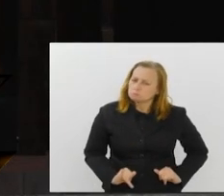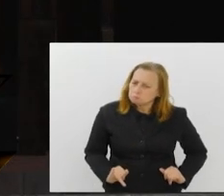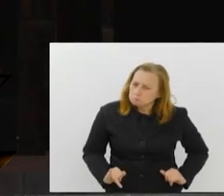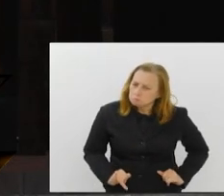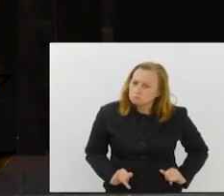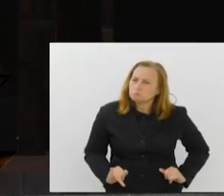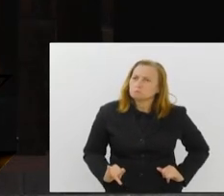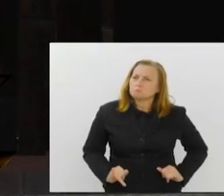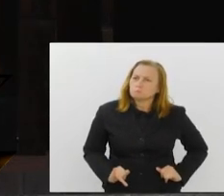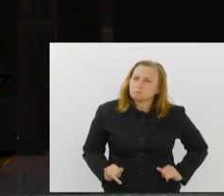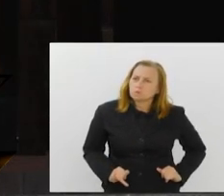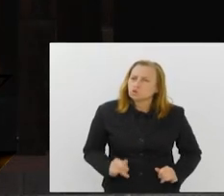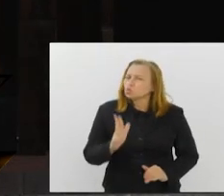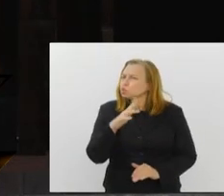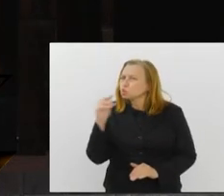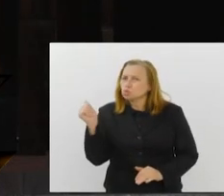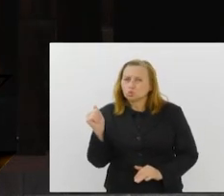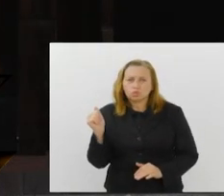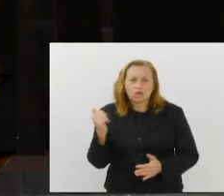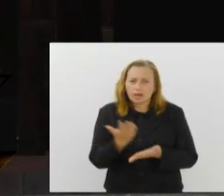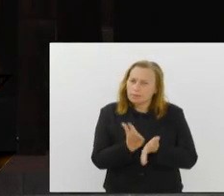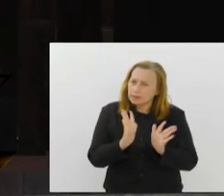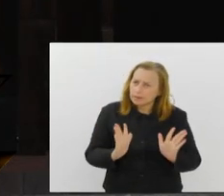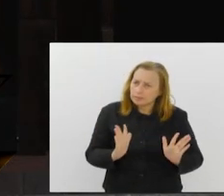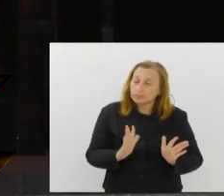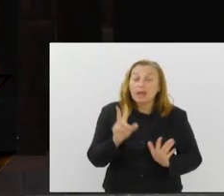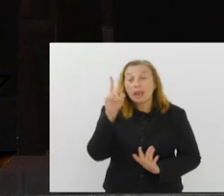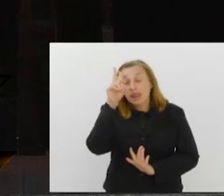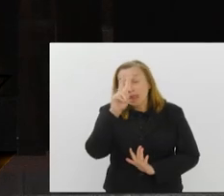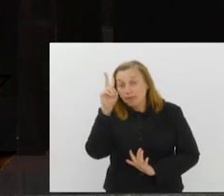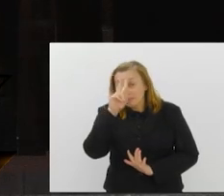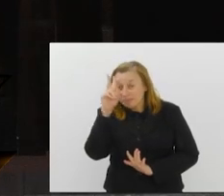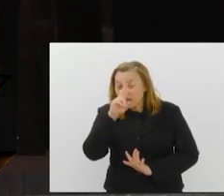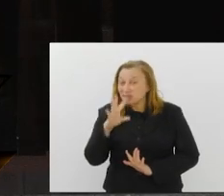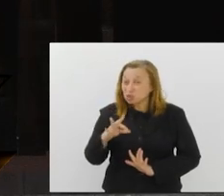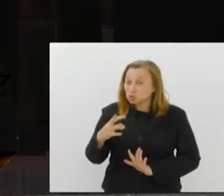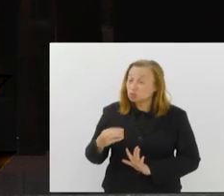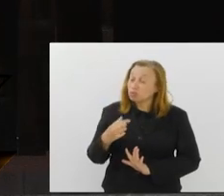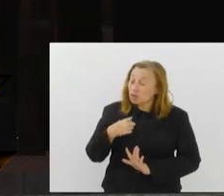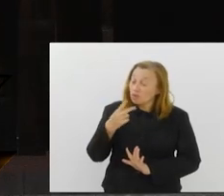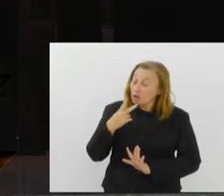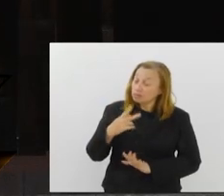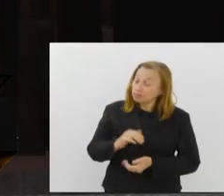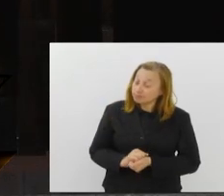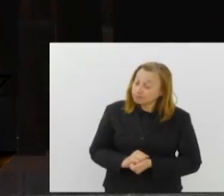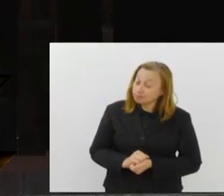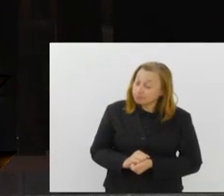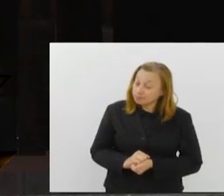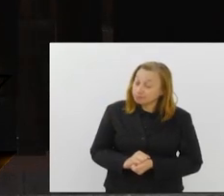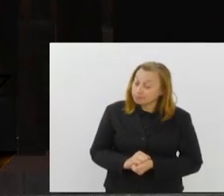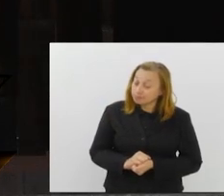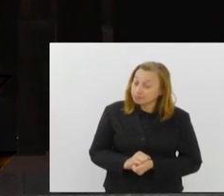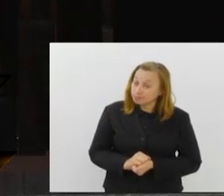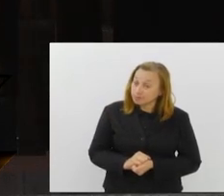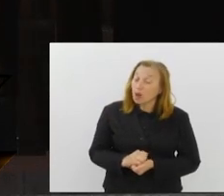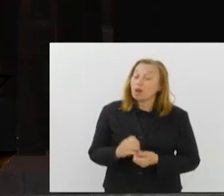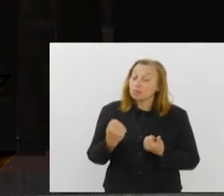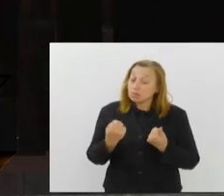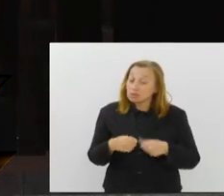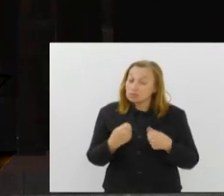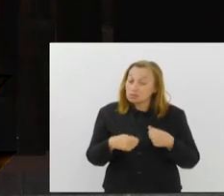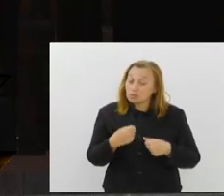jamais passará lembrar disso eu tenho dito que precisamos